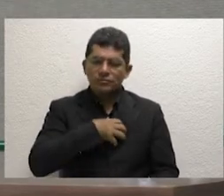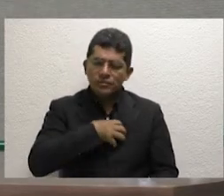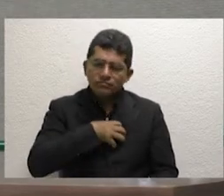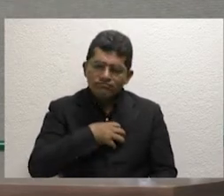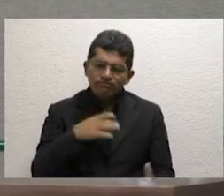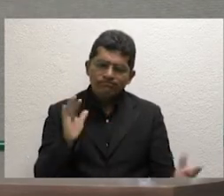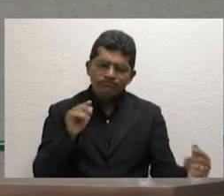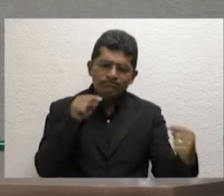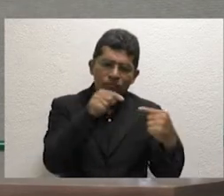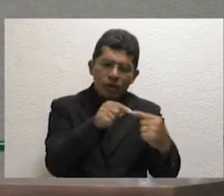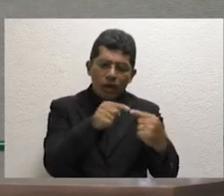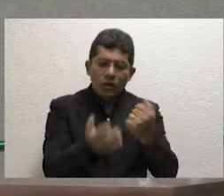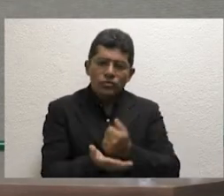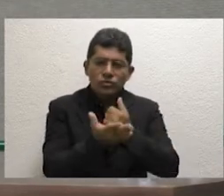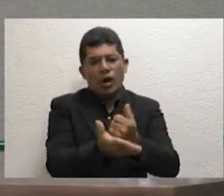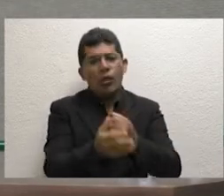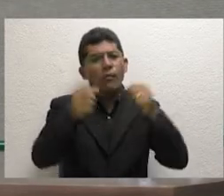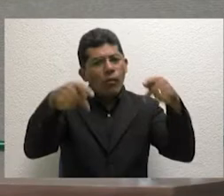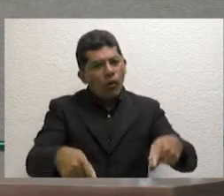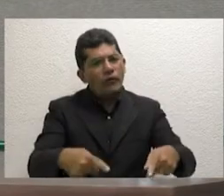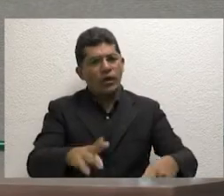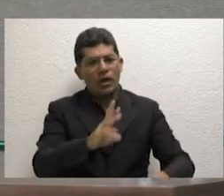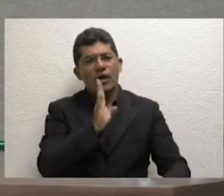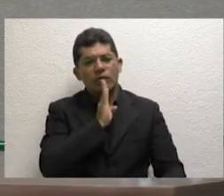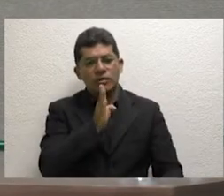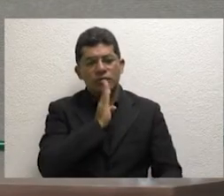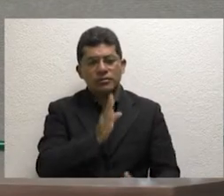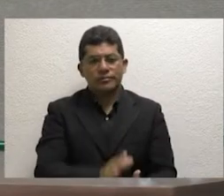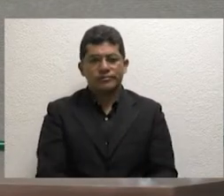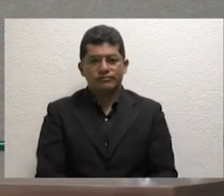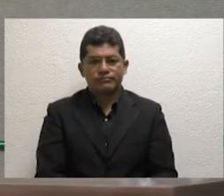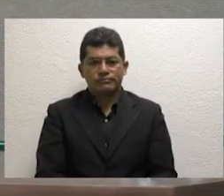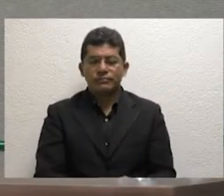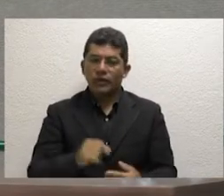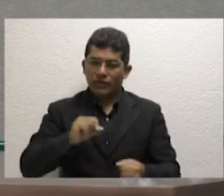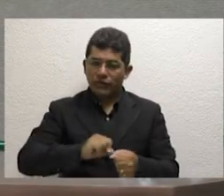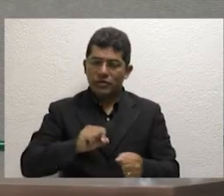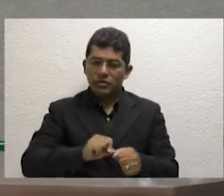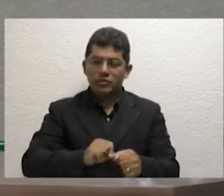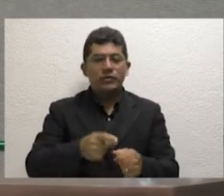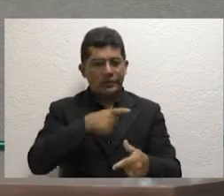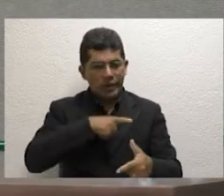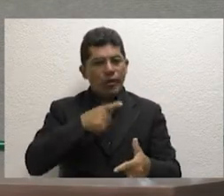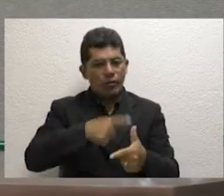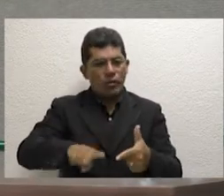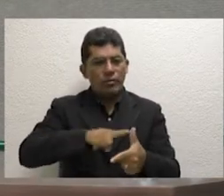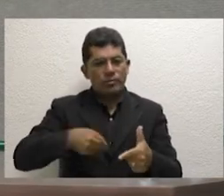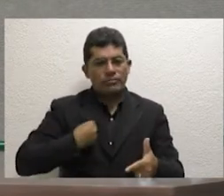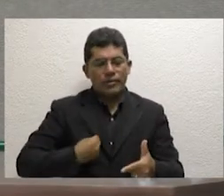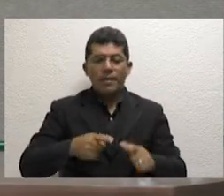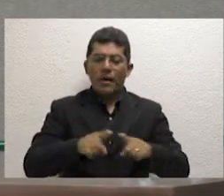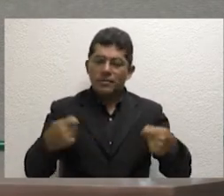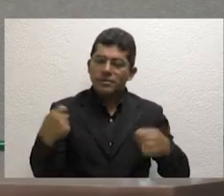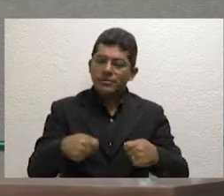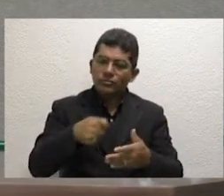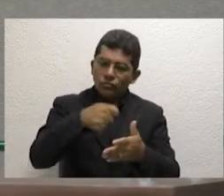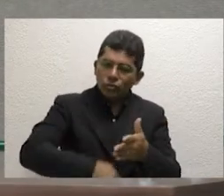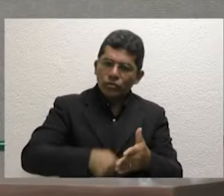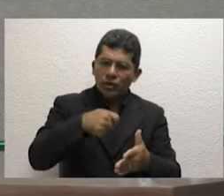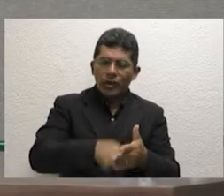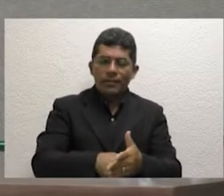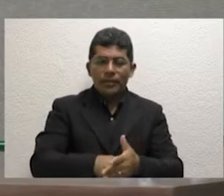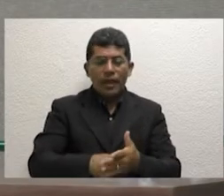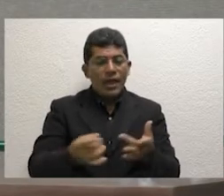povo do Amazonas e reconhecer que existe uma problemática, mas que está enfrentando, que